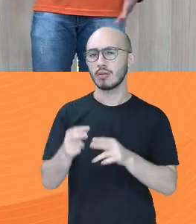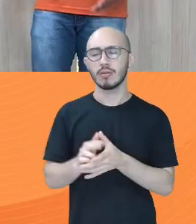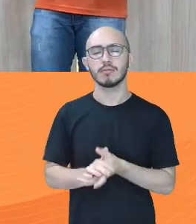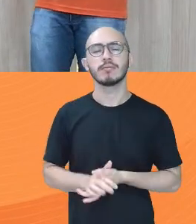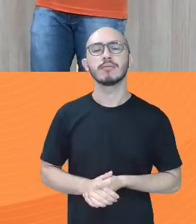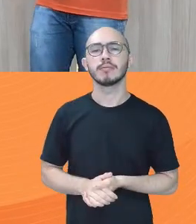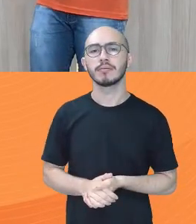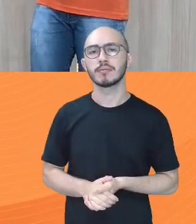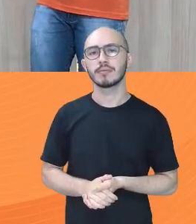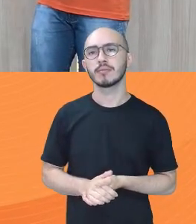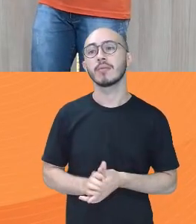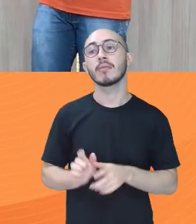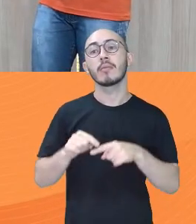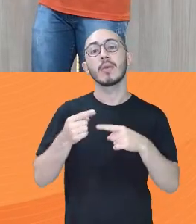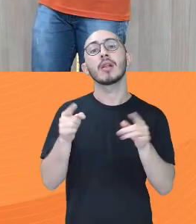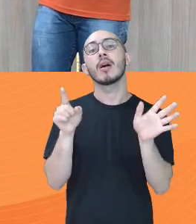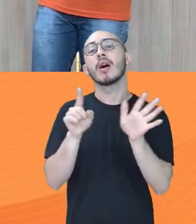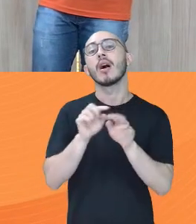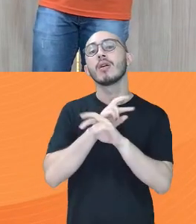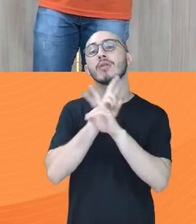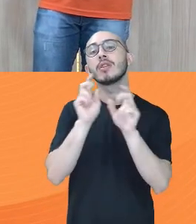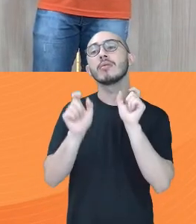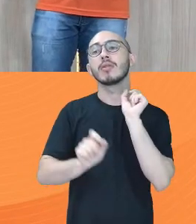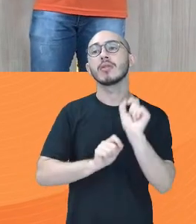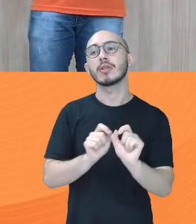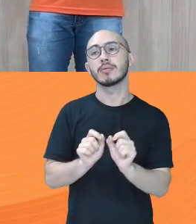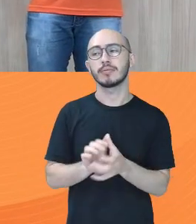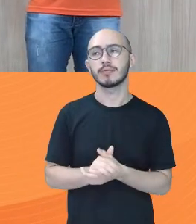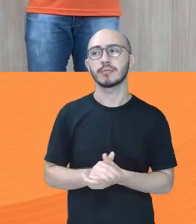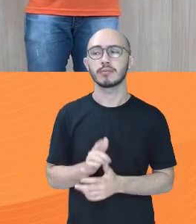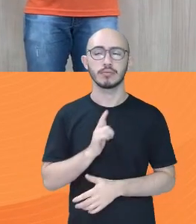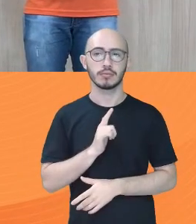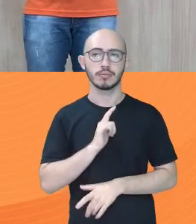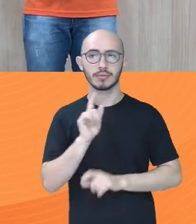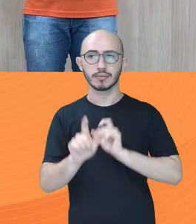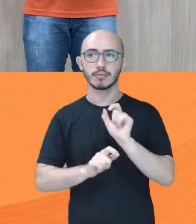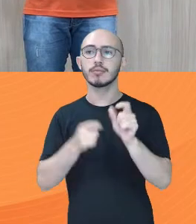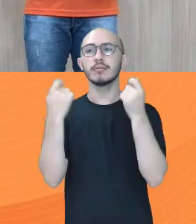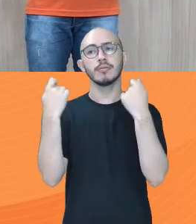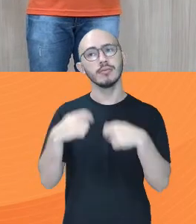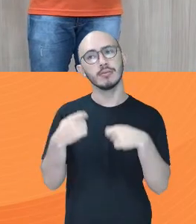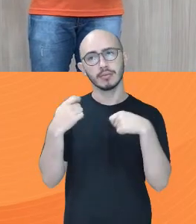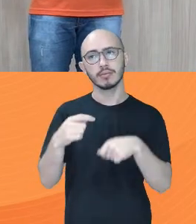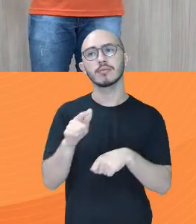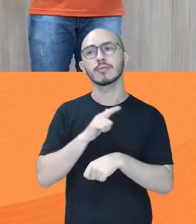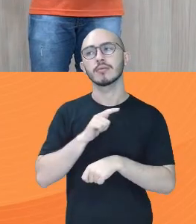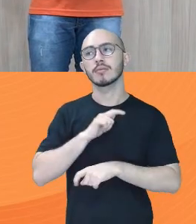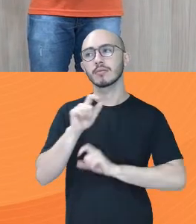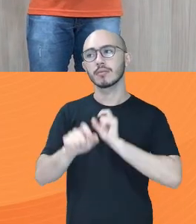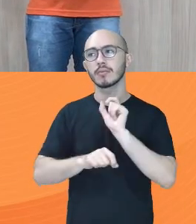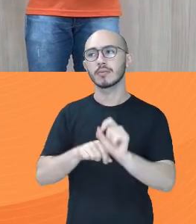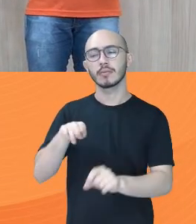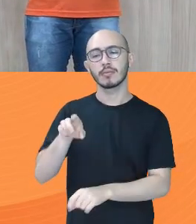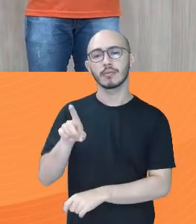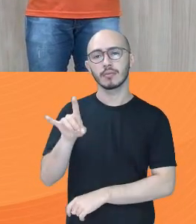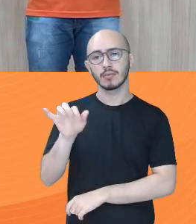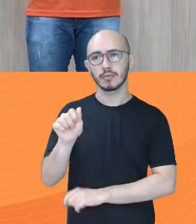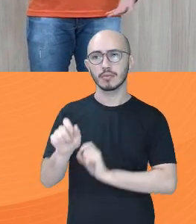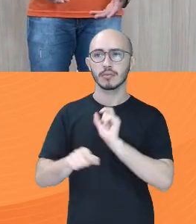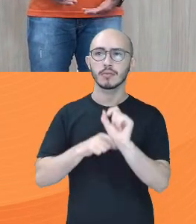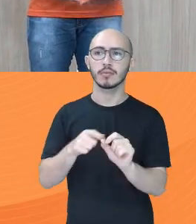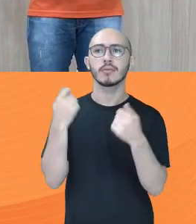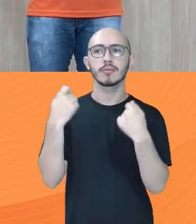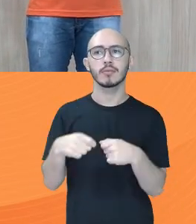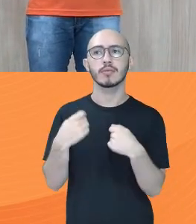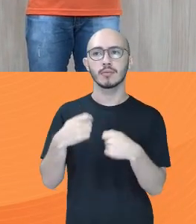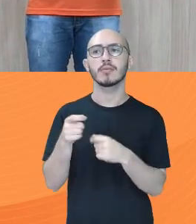certo? A questão aqui, ó, é que no denominador, tá? Você tem que colocar, lembra que a média é a soma de todos os números